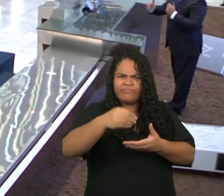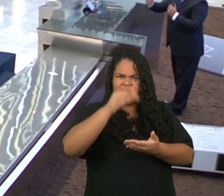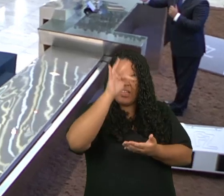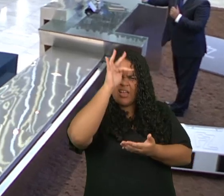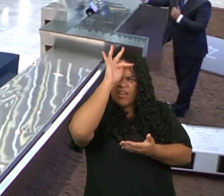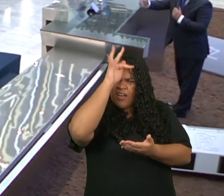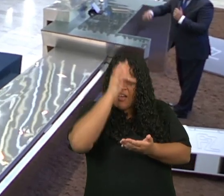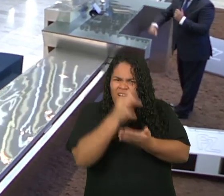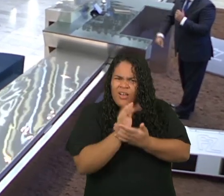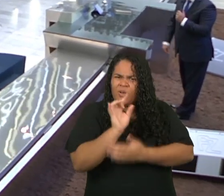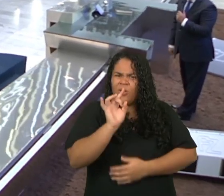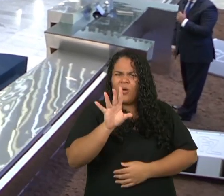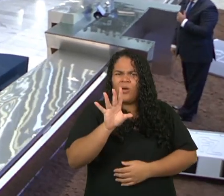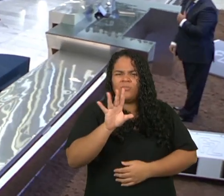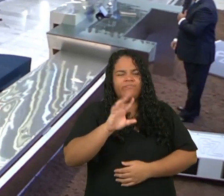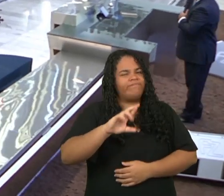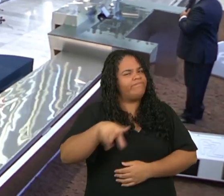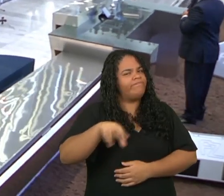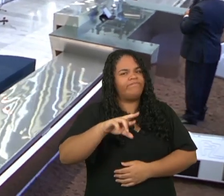Fé é o primeiro passo.